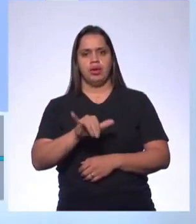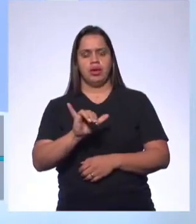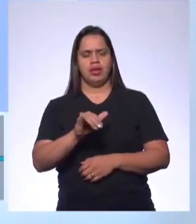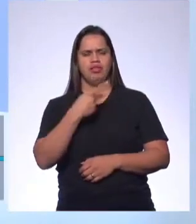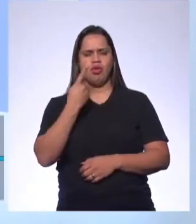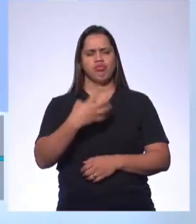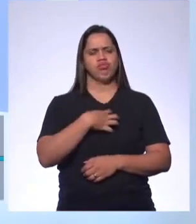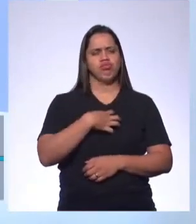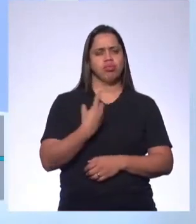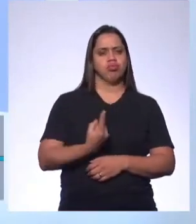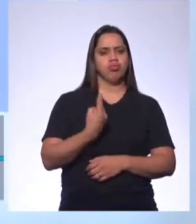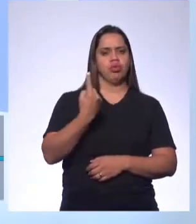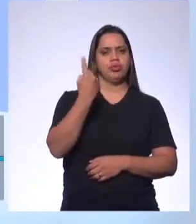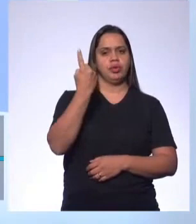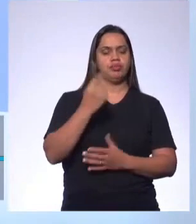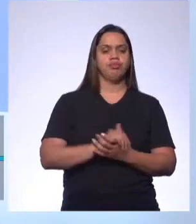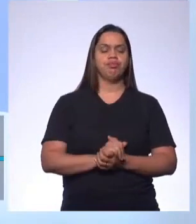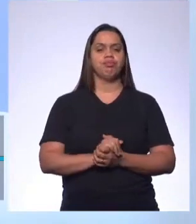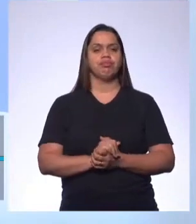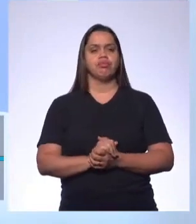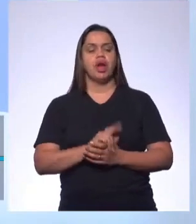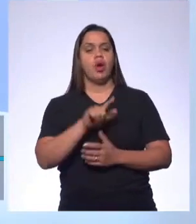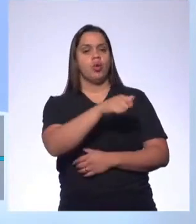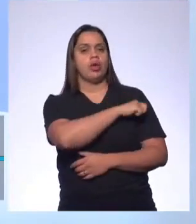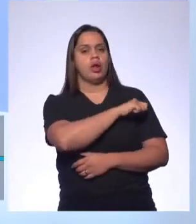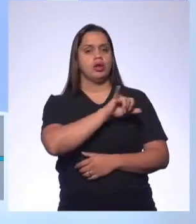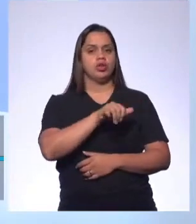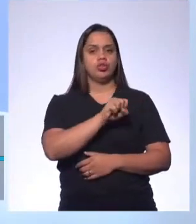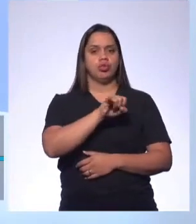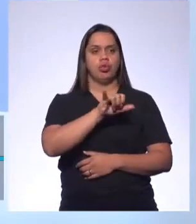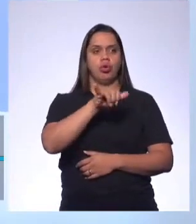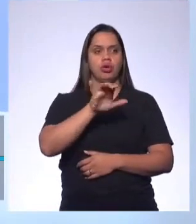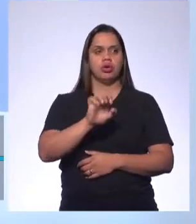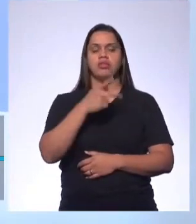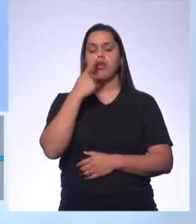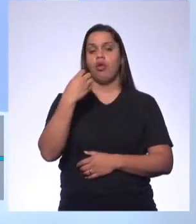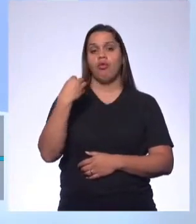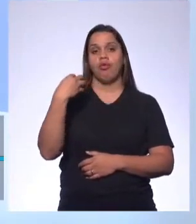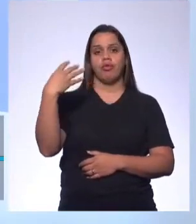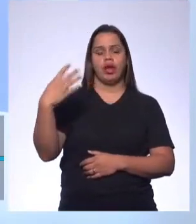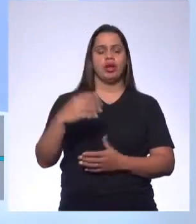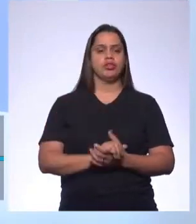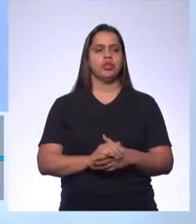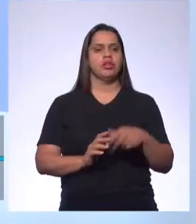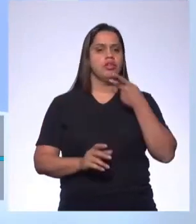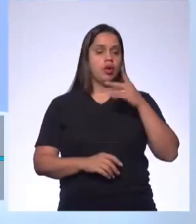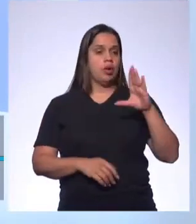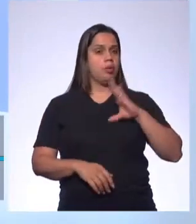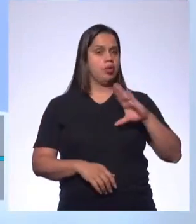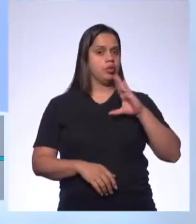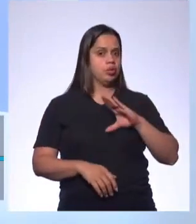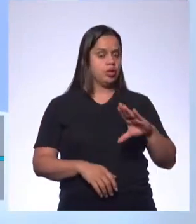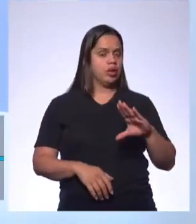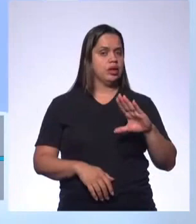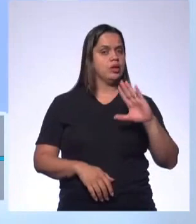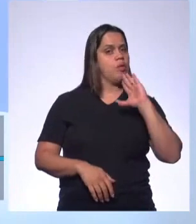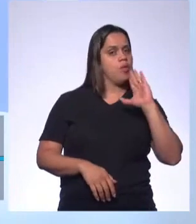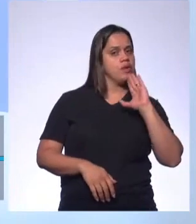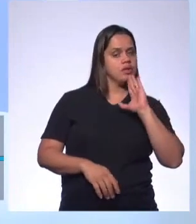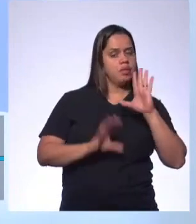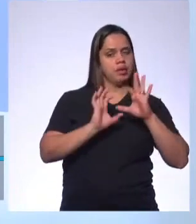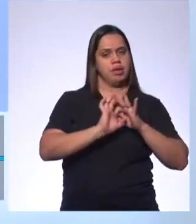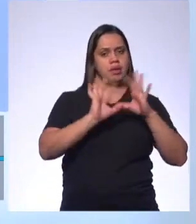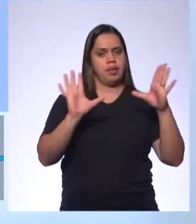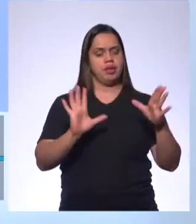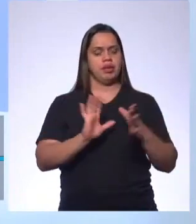Solidão. A aluna Joyce diz viagem, viagem. Língua portuguesa, conhecimento e liberdade. A professora